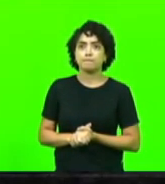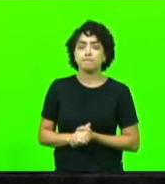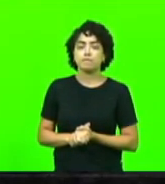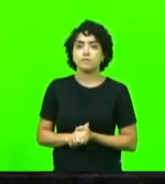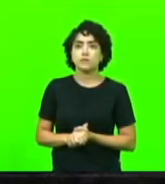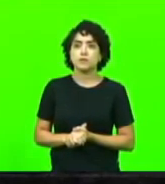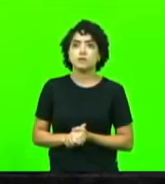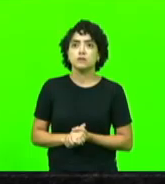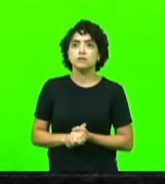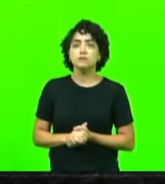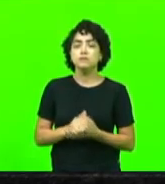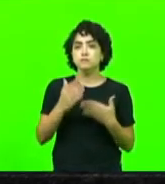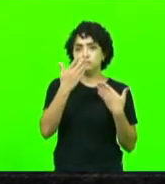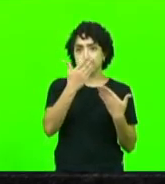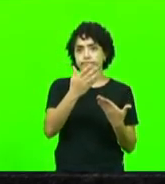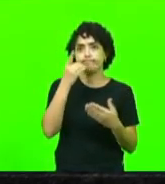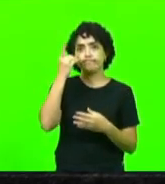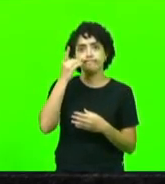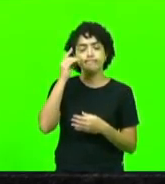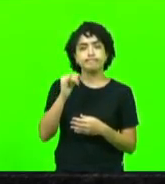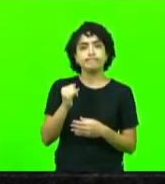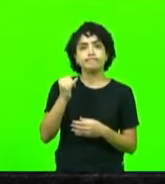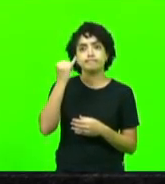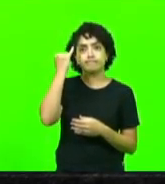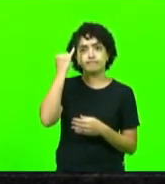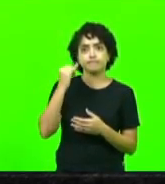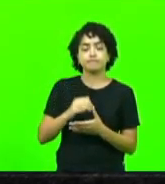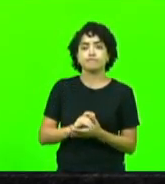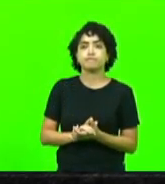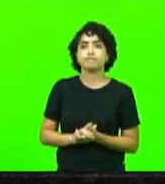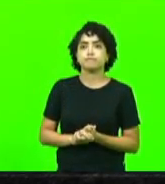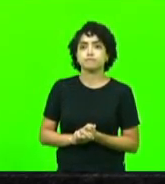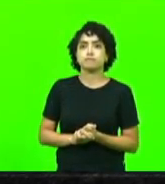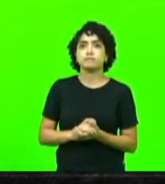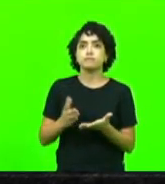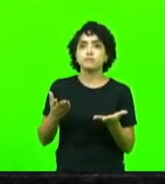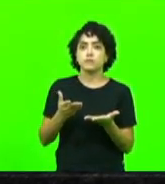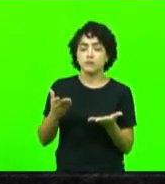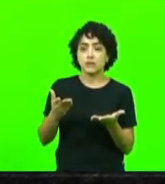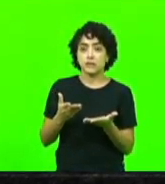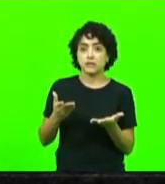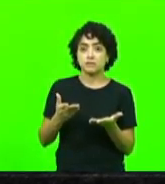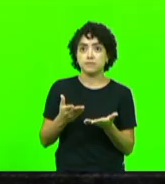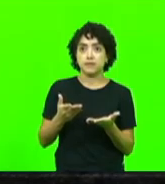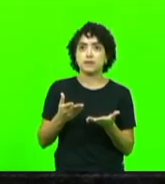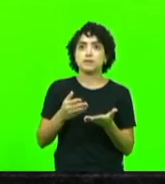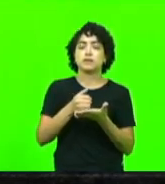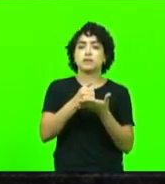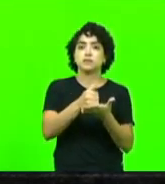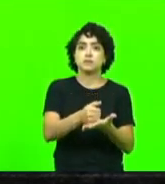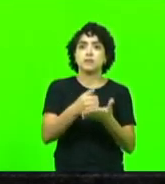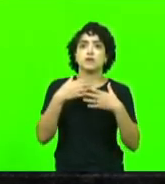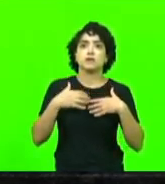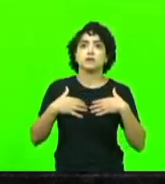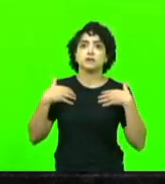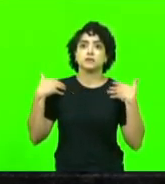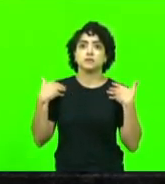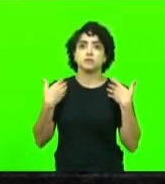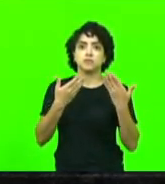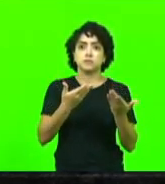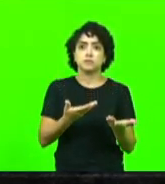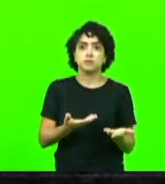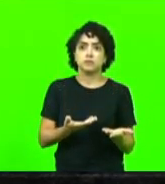Obrigado, deputado Sargento Lima. Também nos associamos nessa homenagem de Vossa